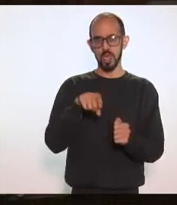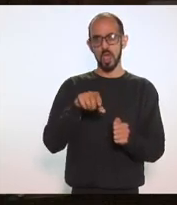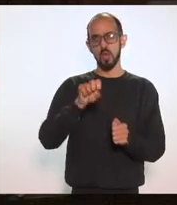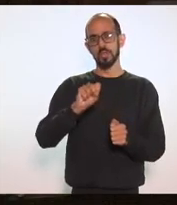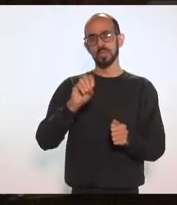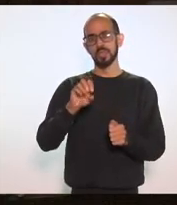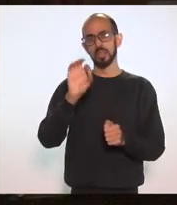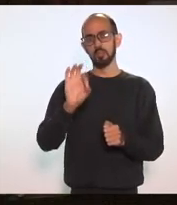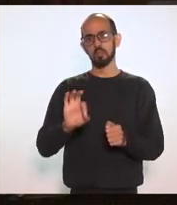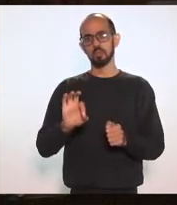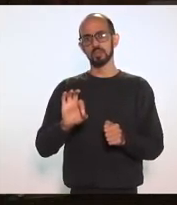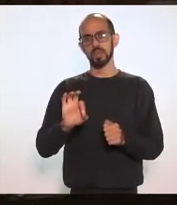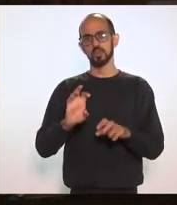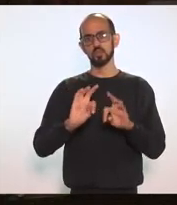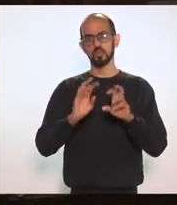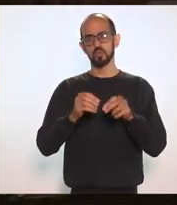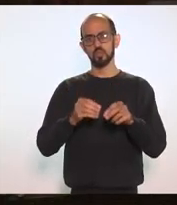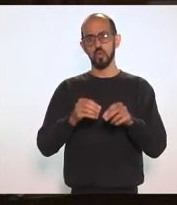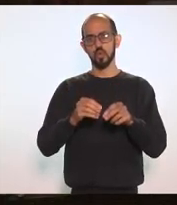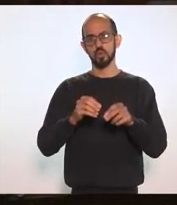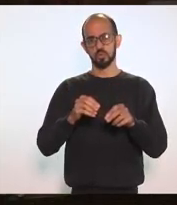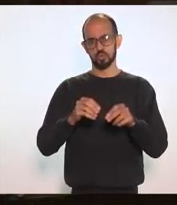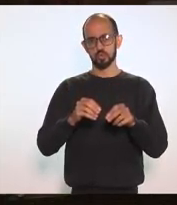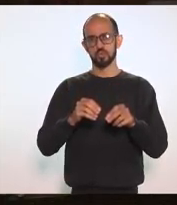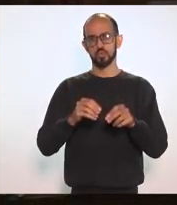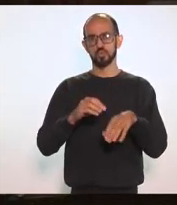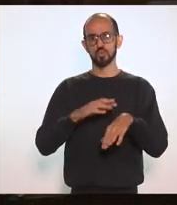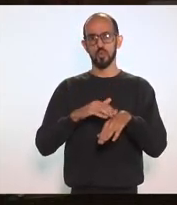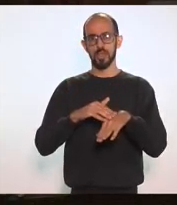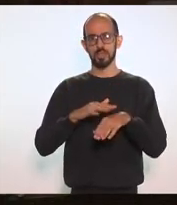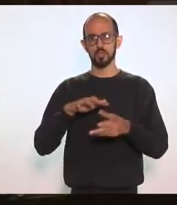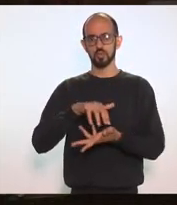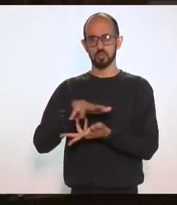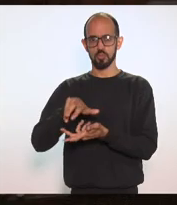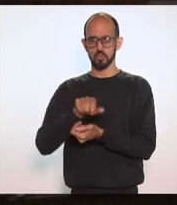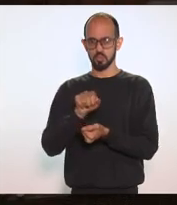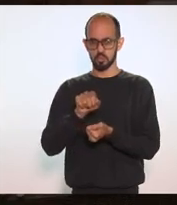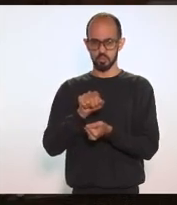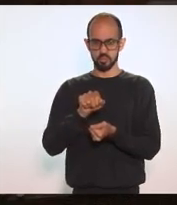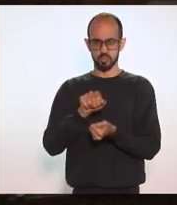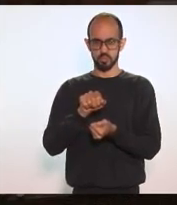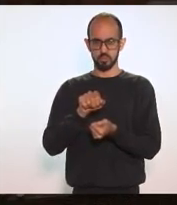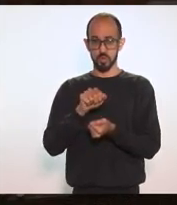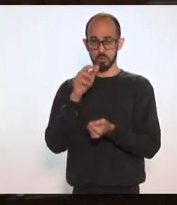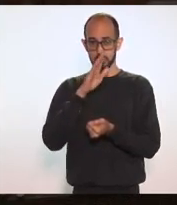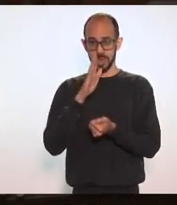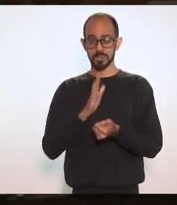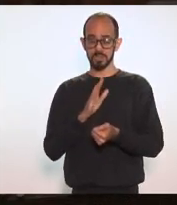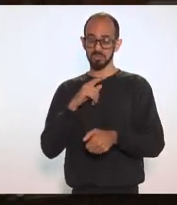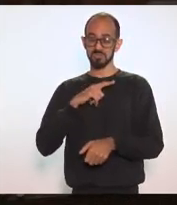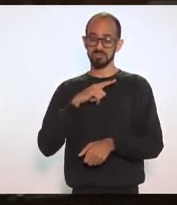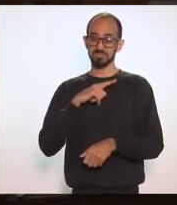80% dos casos de tuberculose no mundo. O Brasil, infelizmente, figura